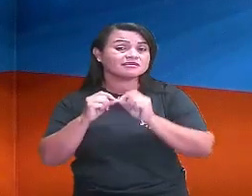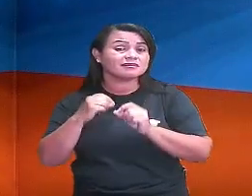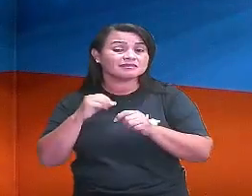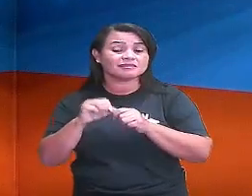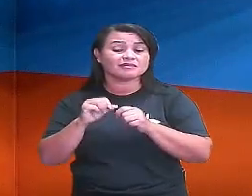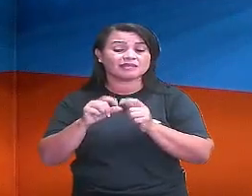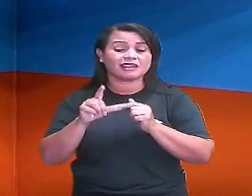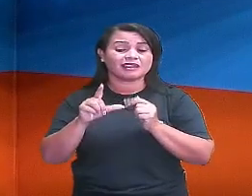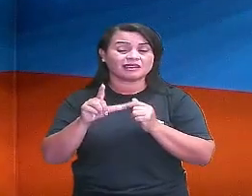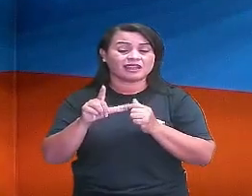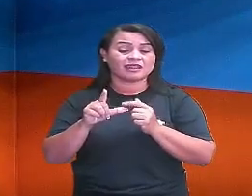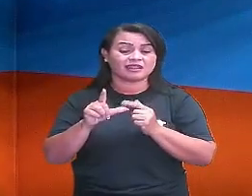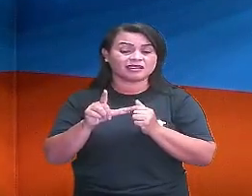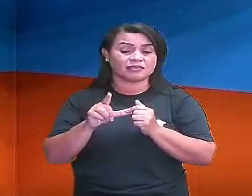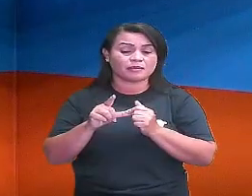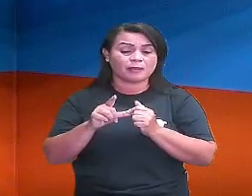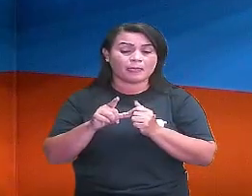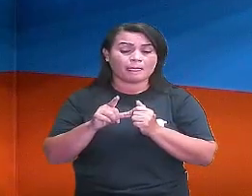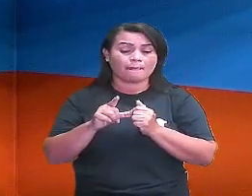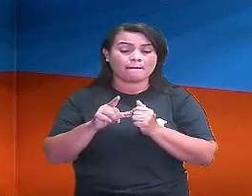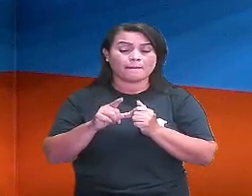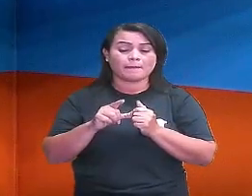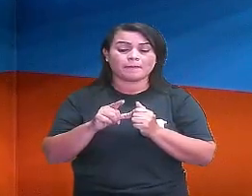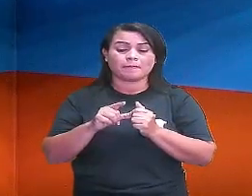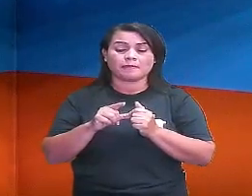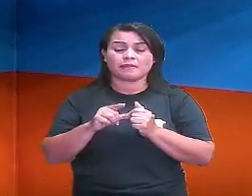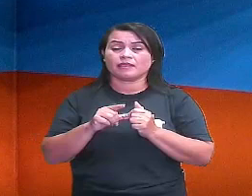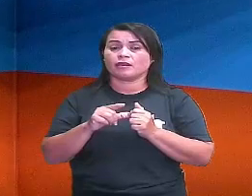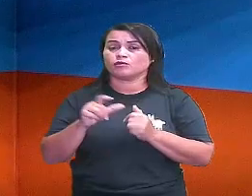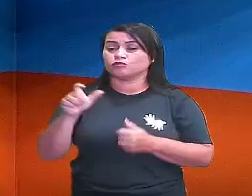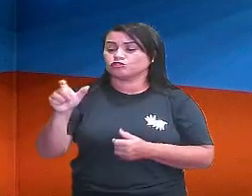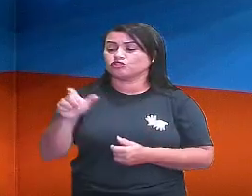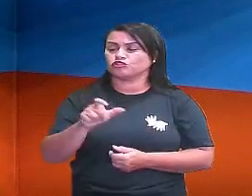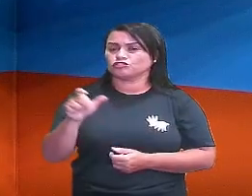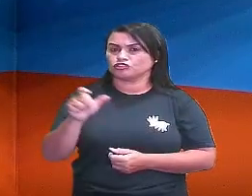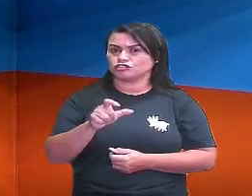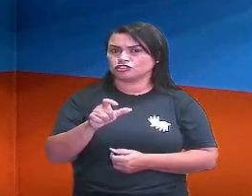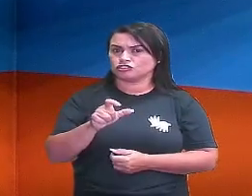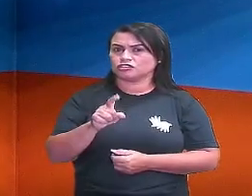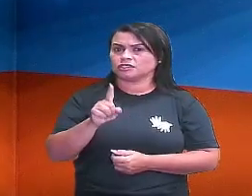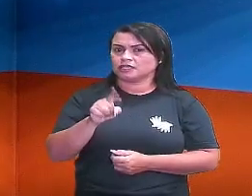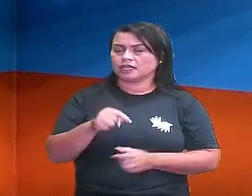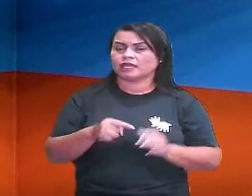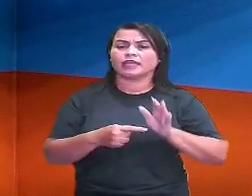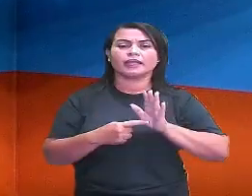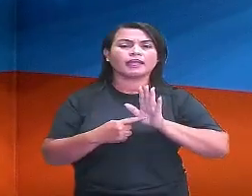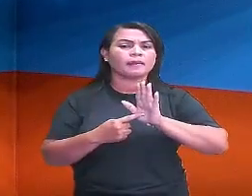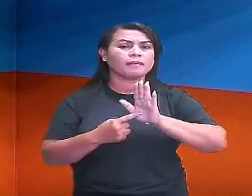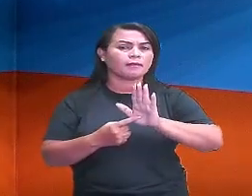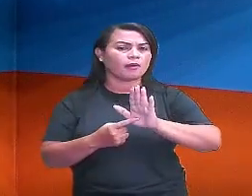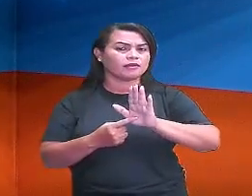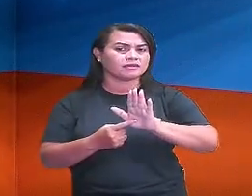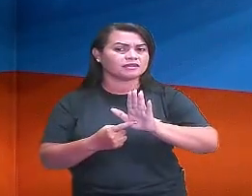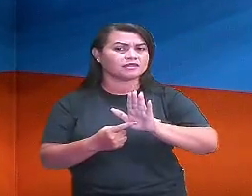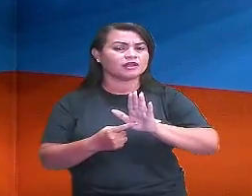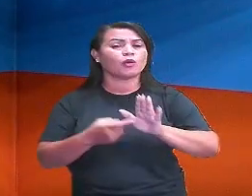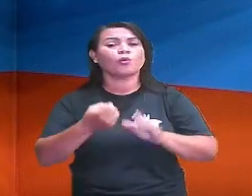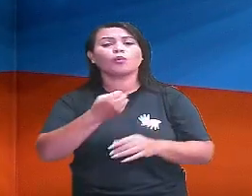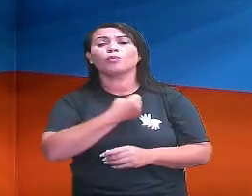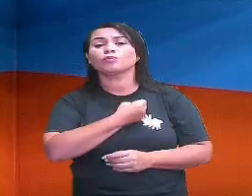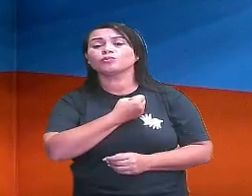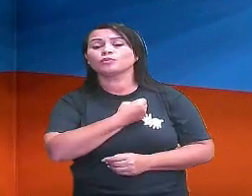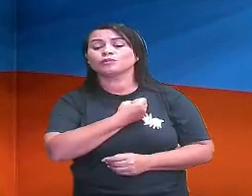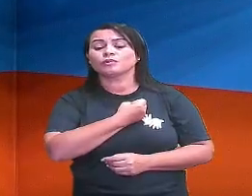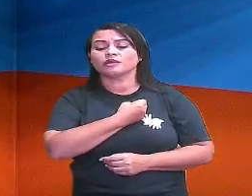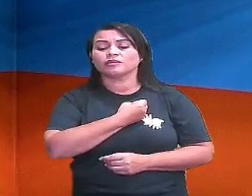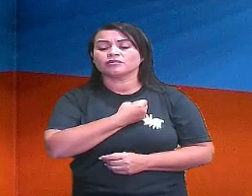cheio de letra? Calma aí. O x é quem representa essa incógnita.